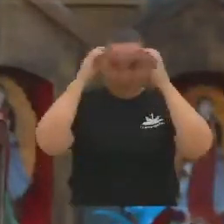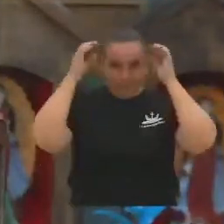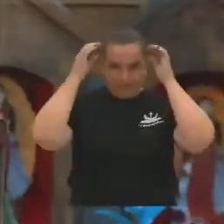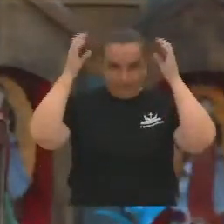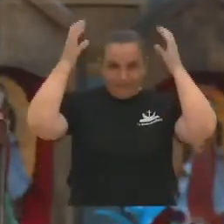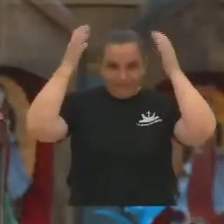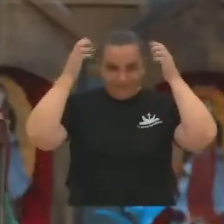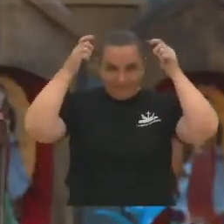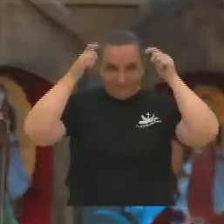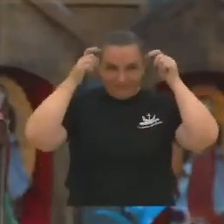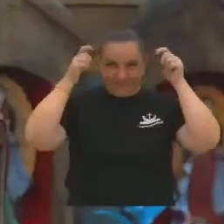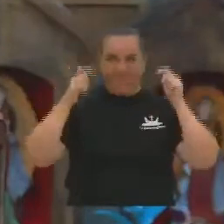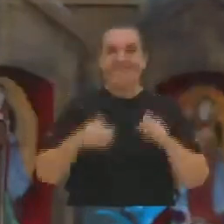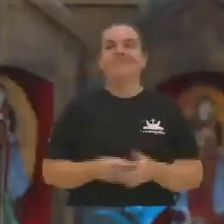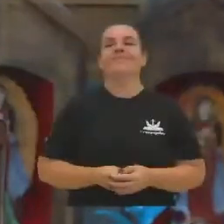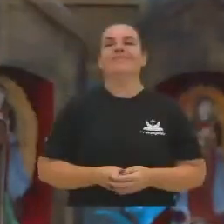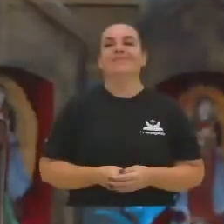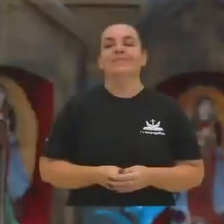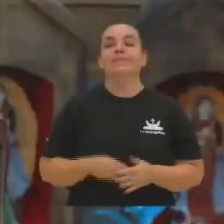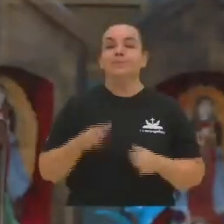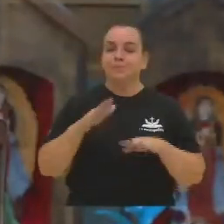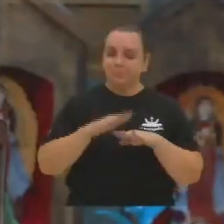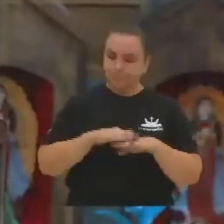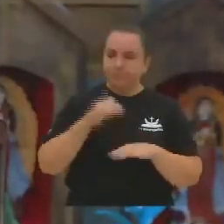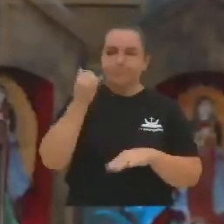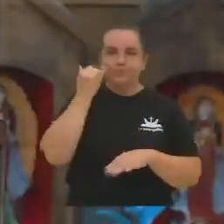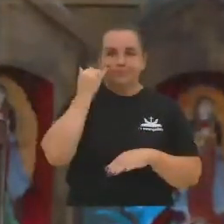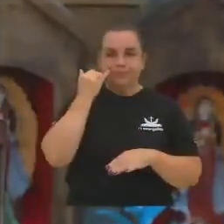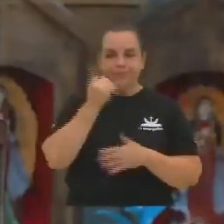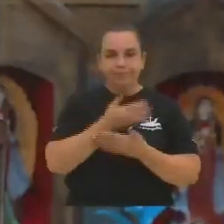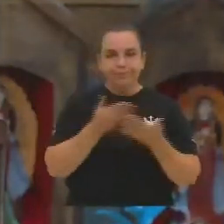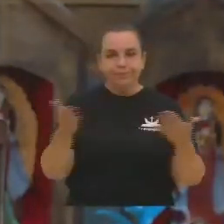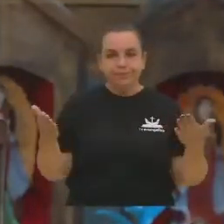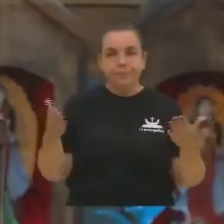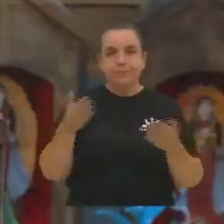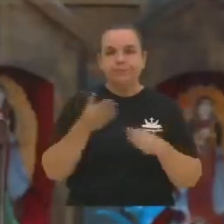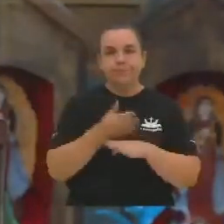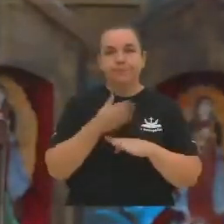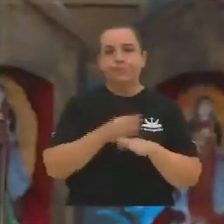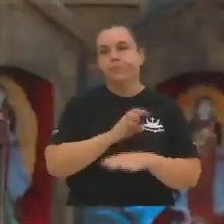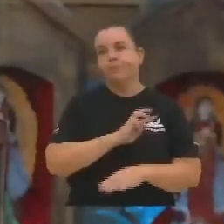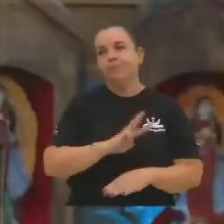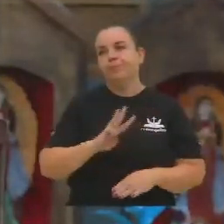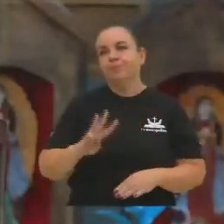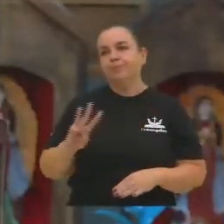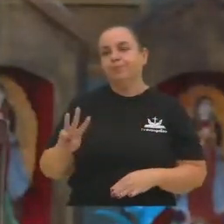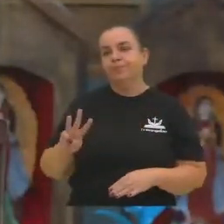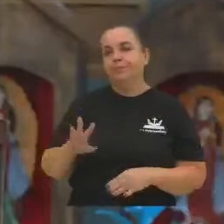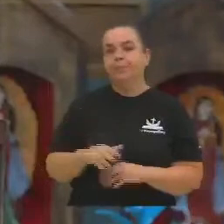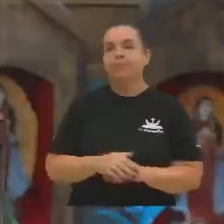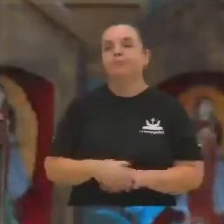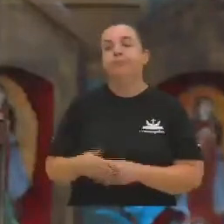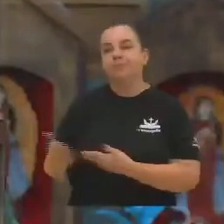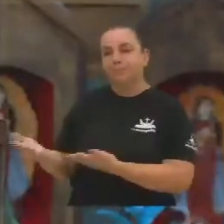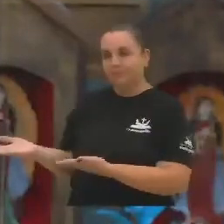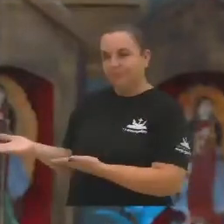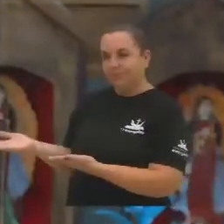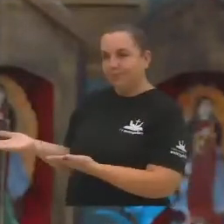coroação de Nossa Senhora. Para estas e outras informações, acesse o site